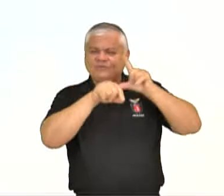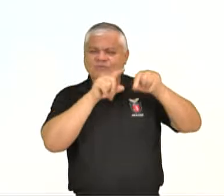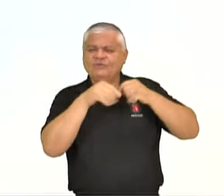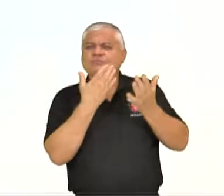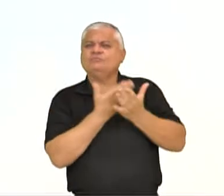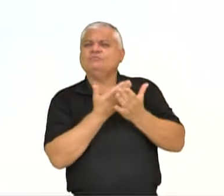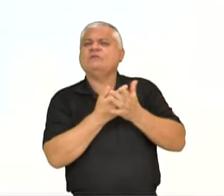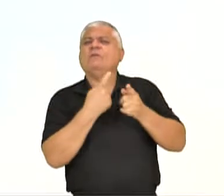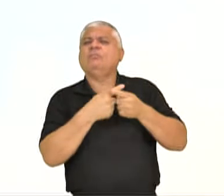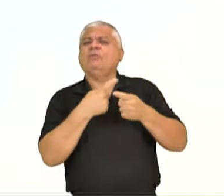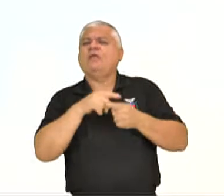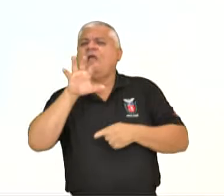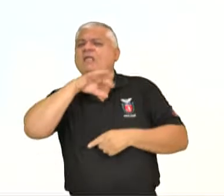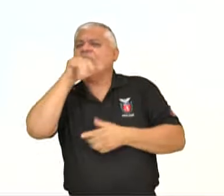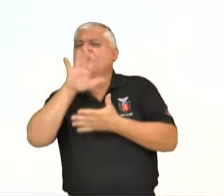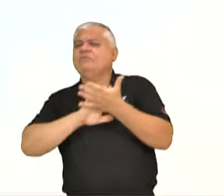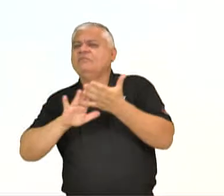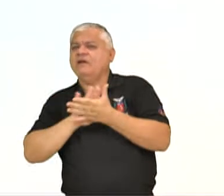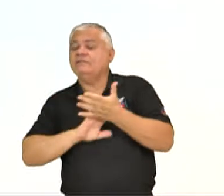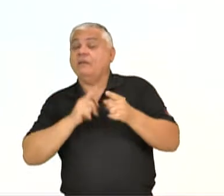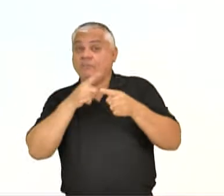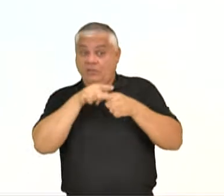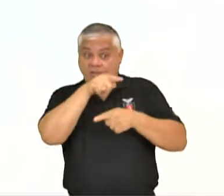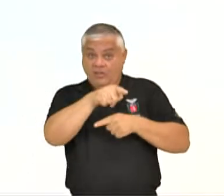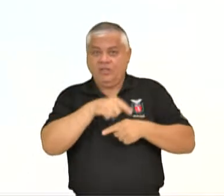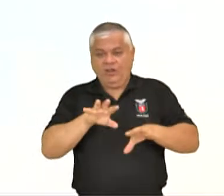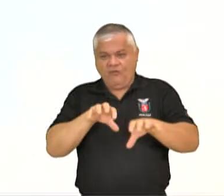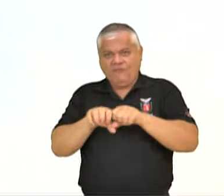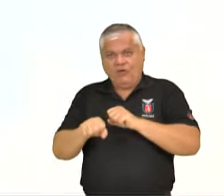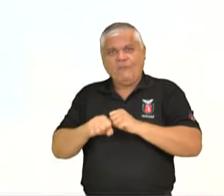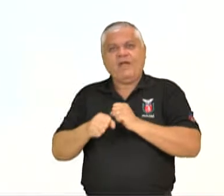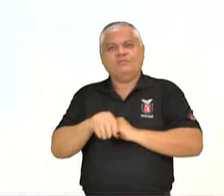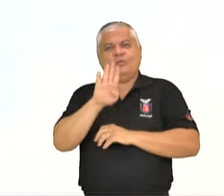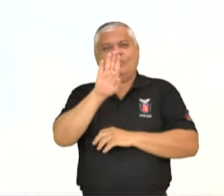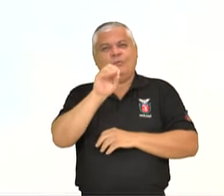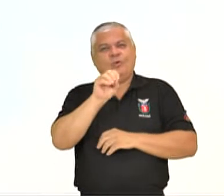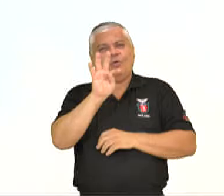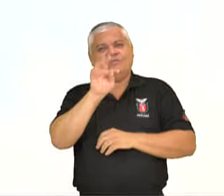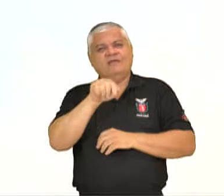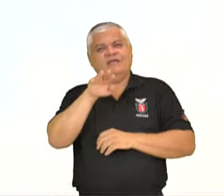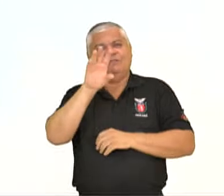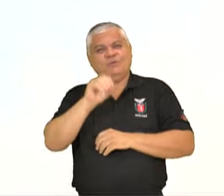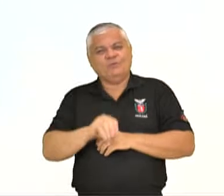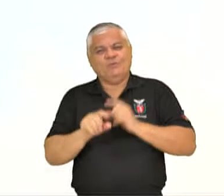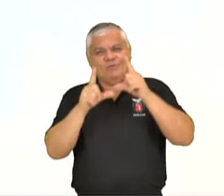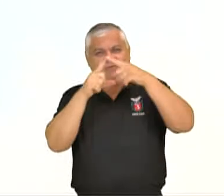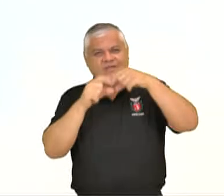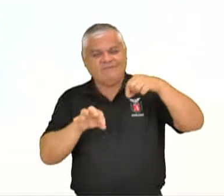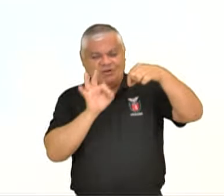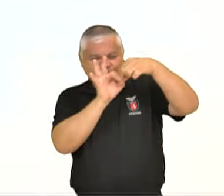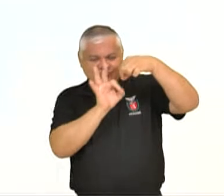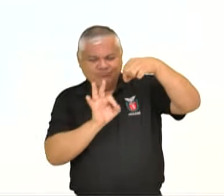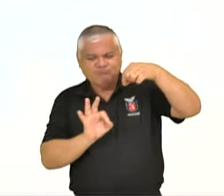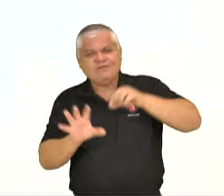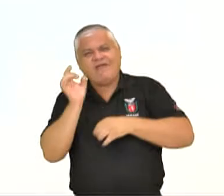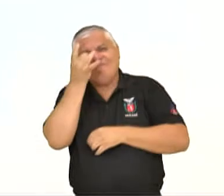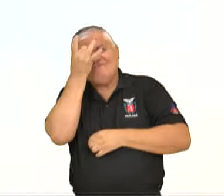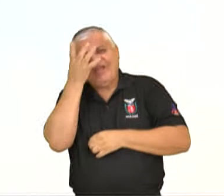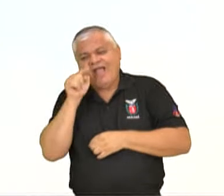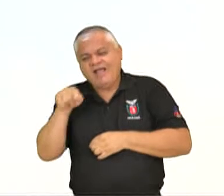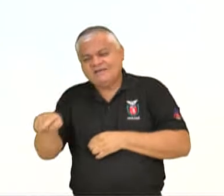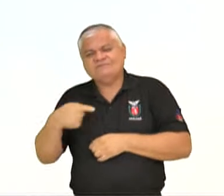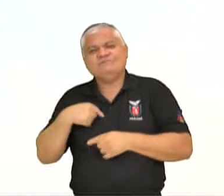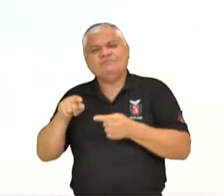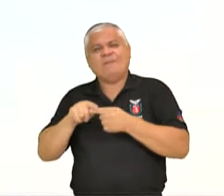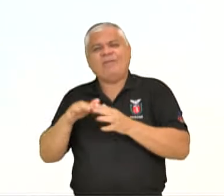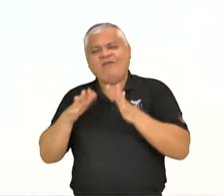Primeiro, porque ele era botânico, então ele estudava muito planta mesmo. Segundo, porque as ervilhas são de fácil cultivo, elas também têm